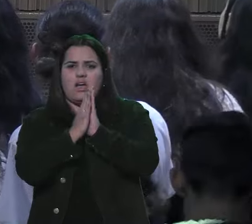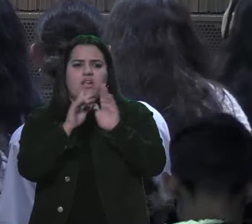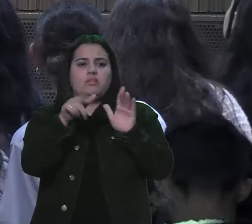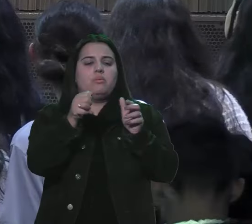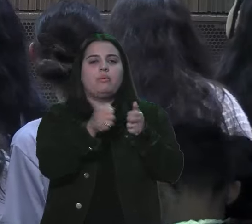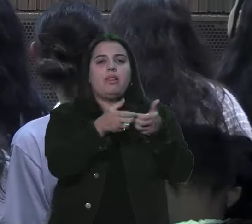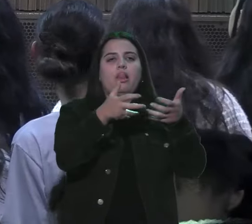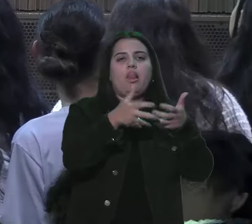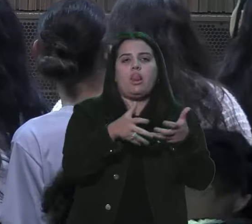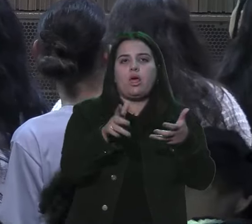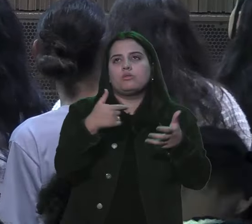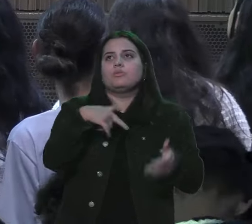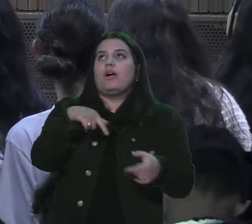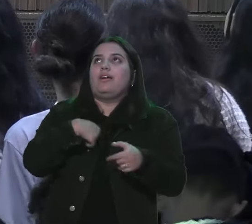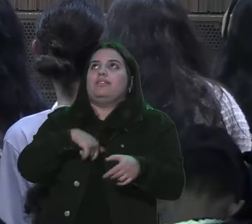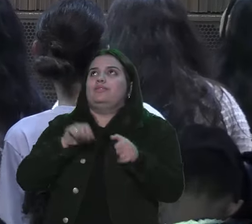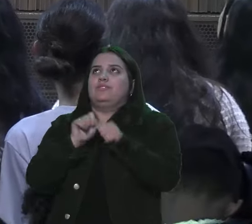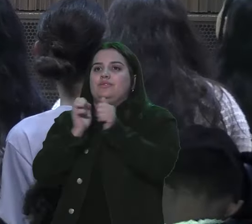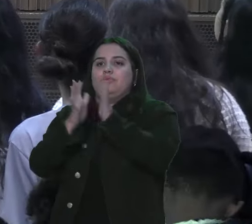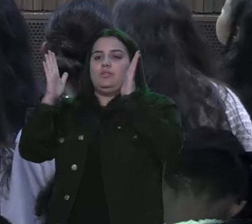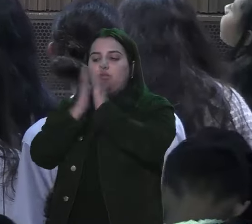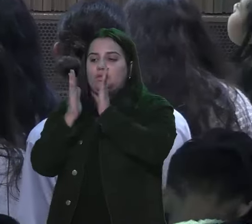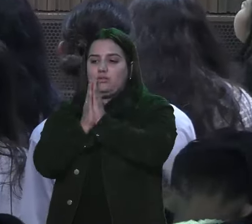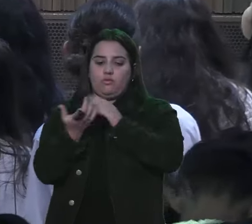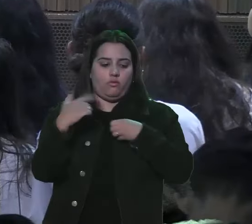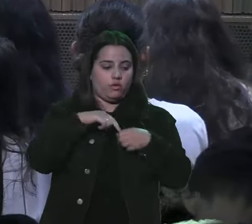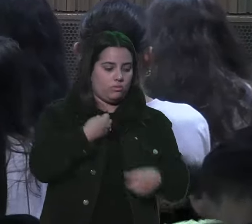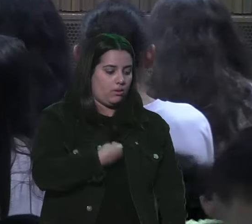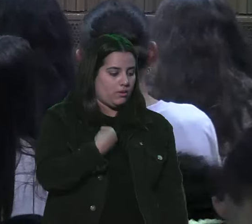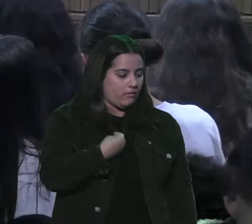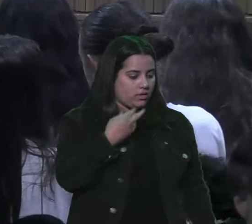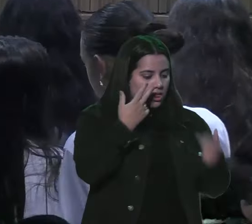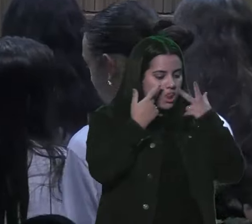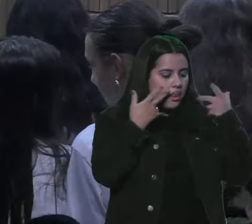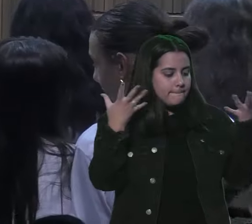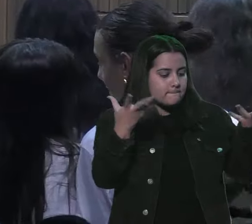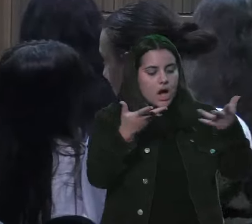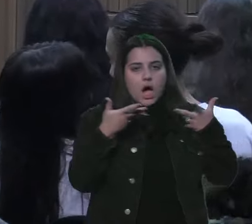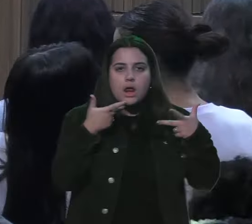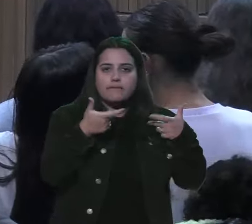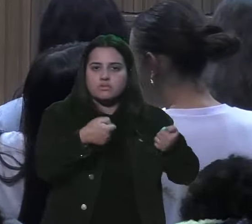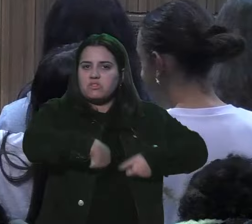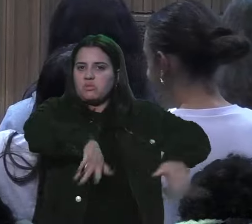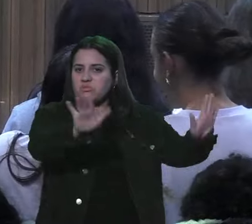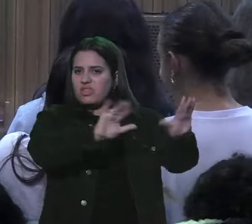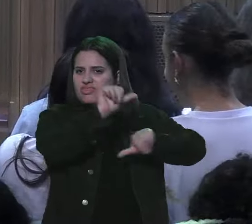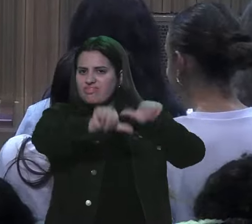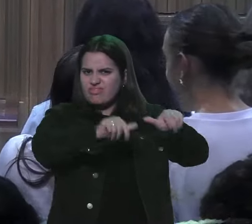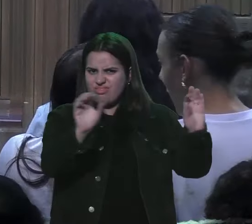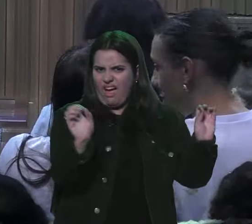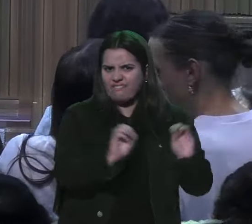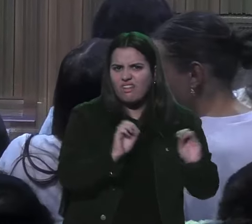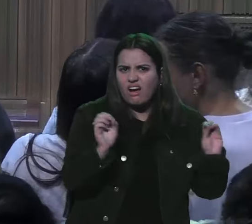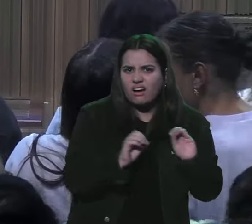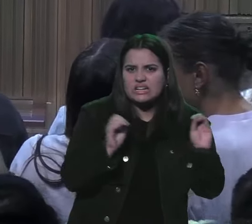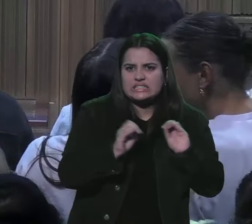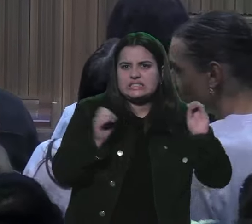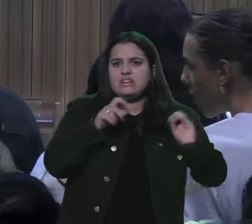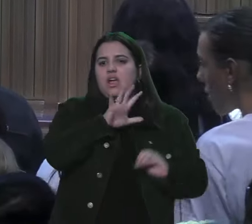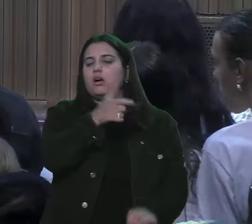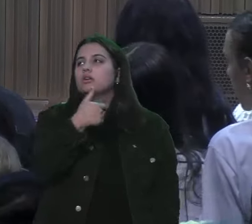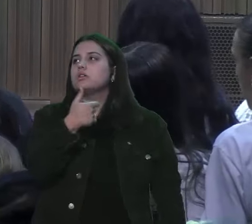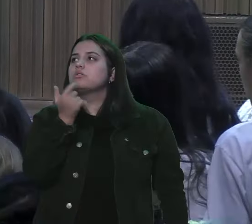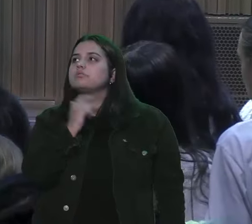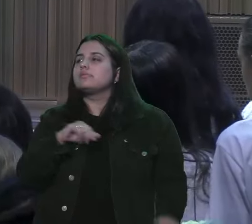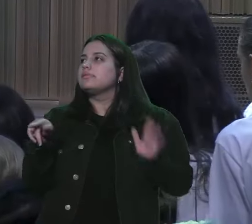mágica, tipo assim, eu faço a oração, volto para minha vida, vai estar tudo incrível, eu não preciso mudar nada e é isso aí, agora eu